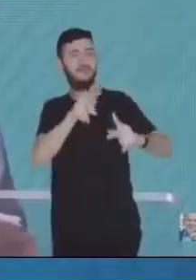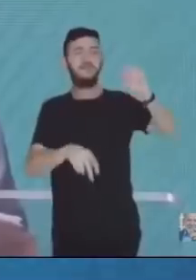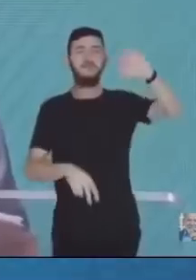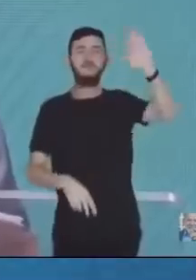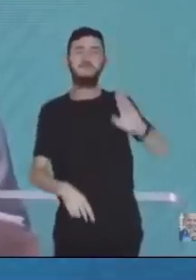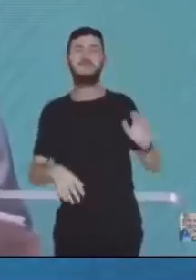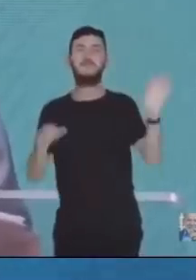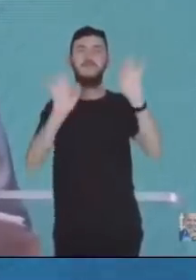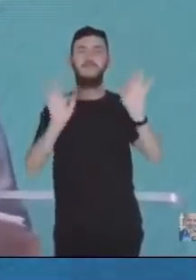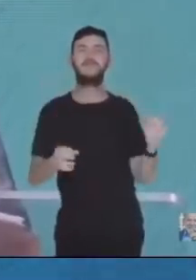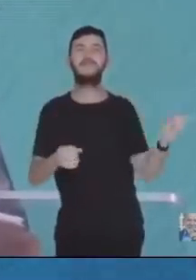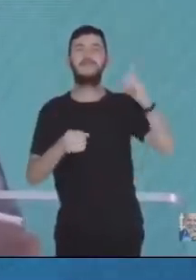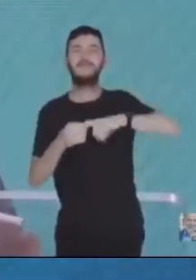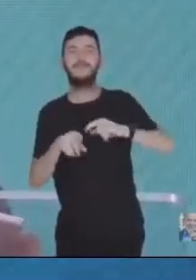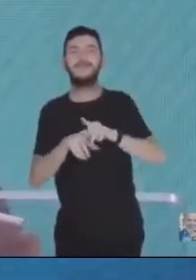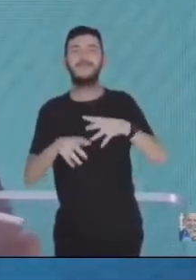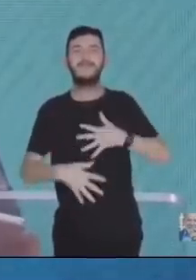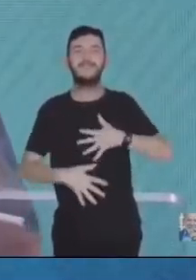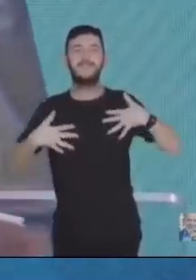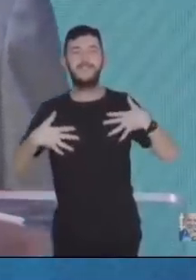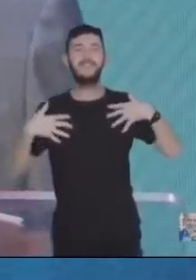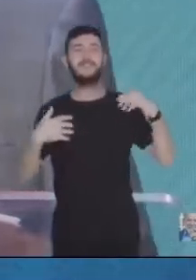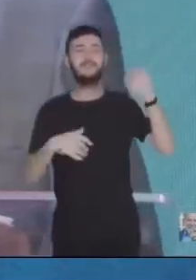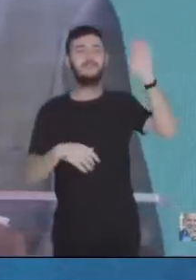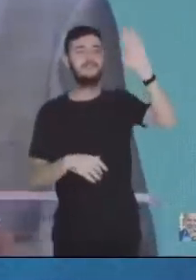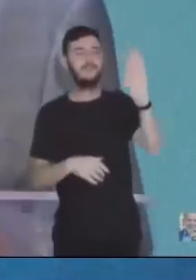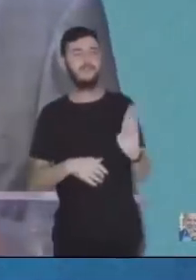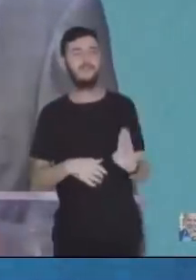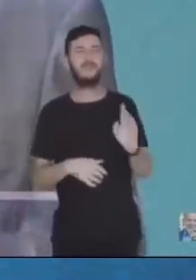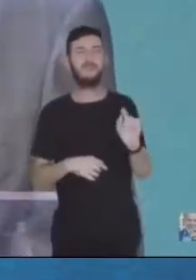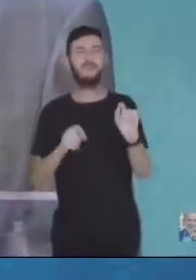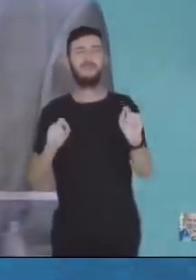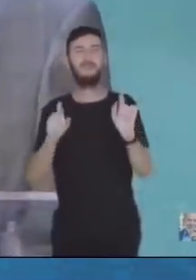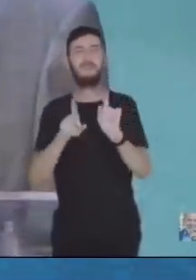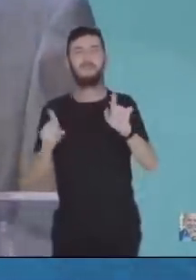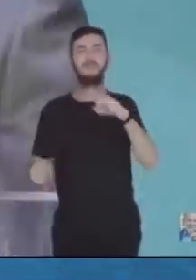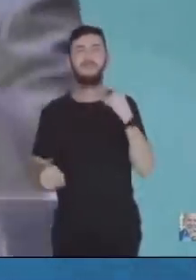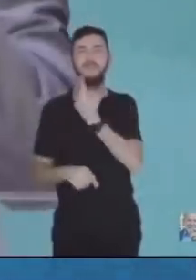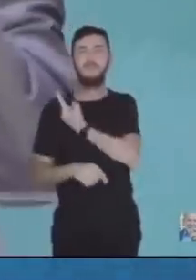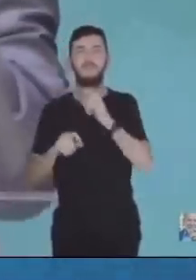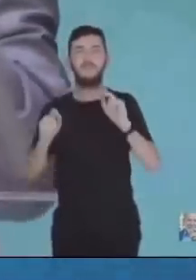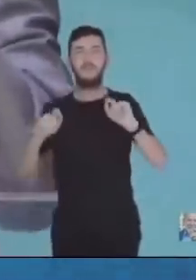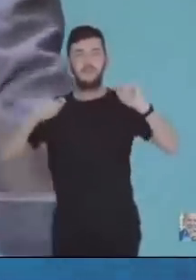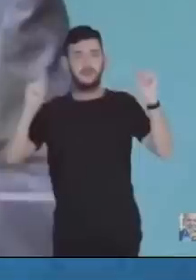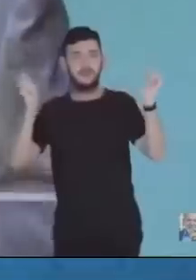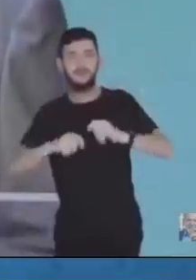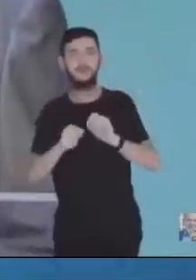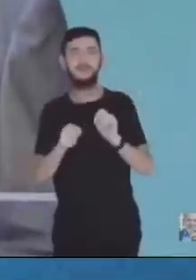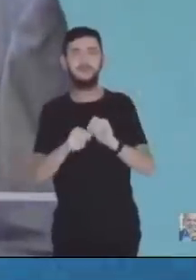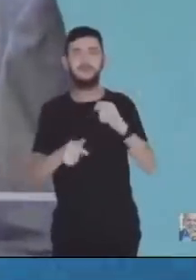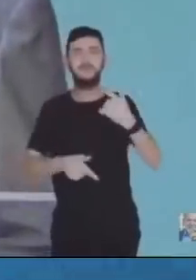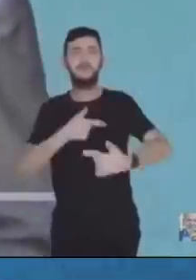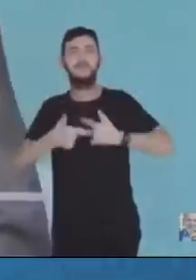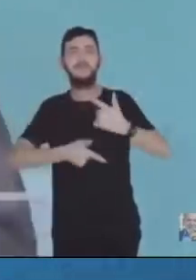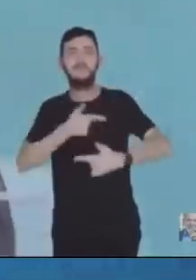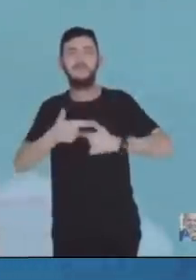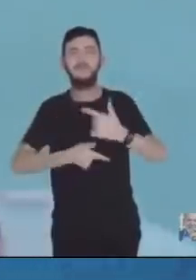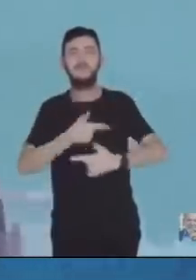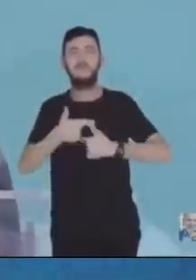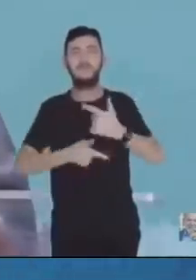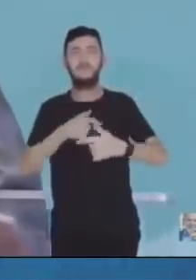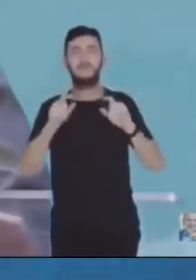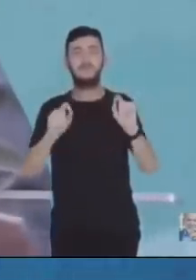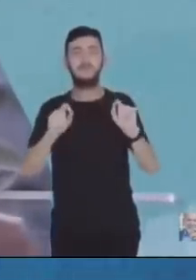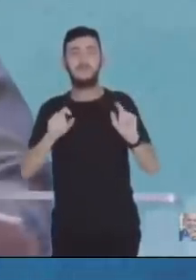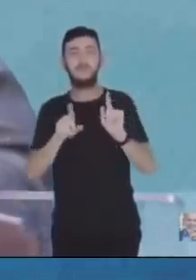país. Nós fomos capazes de fazer tudo isso em apenas 13 anos. E vamos fazer